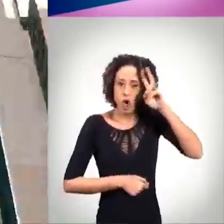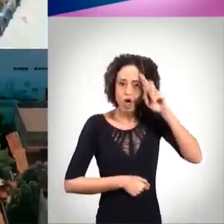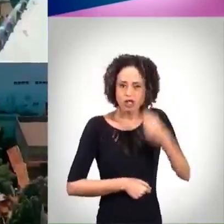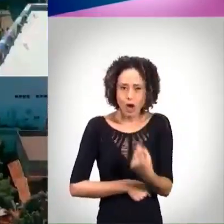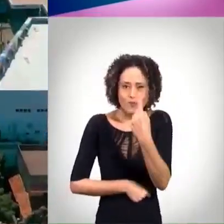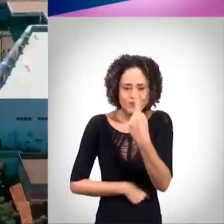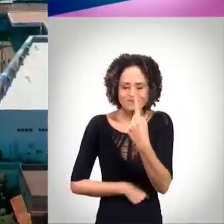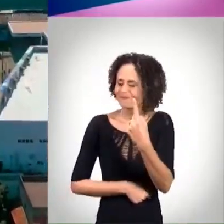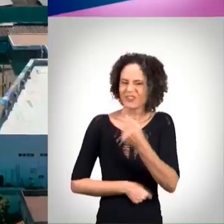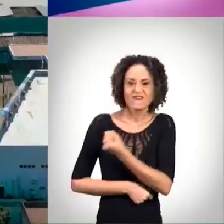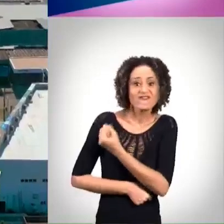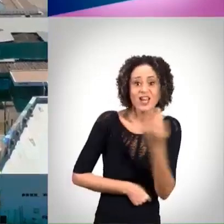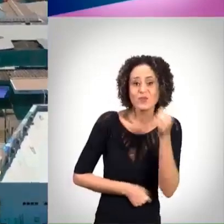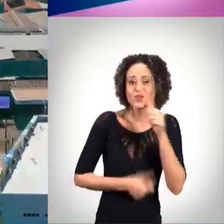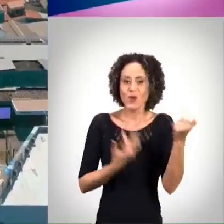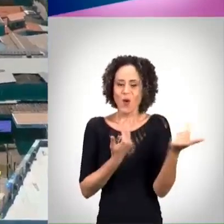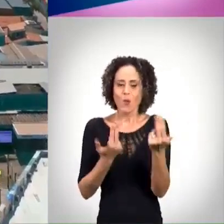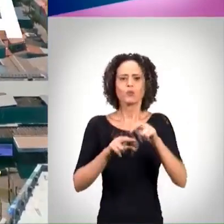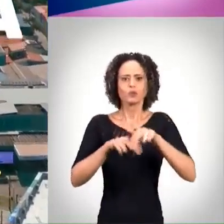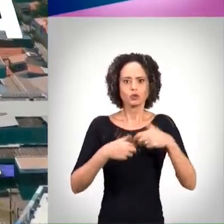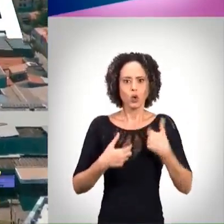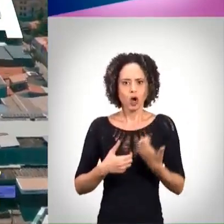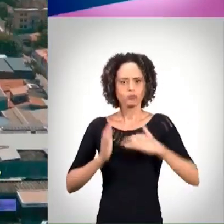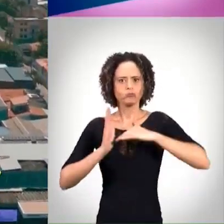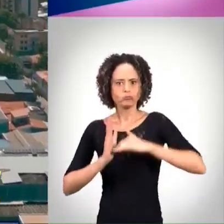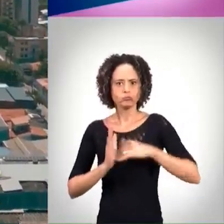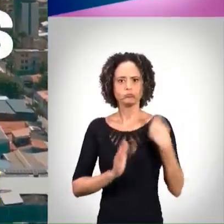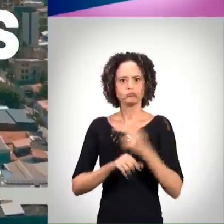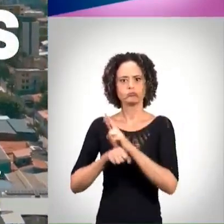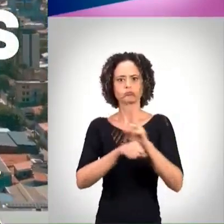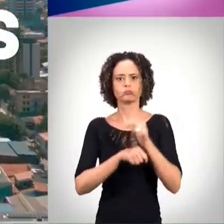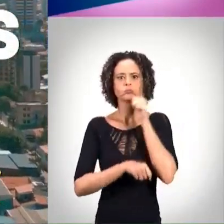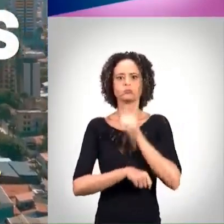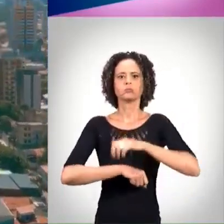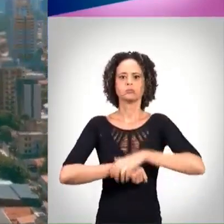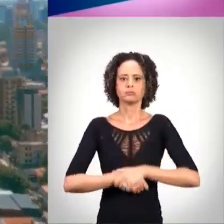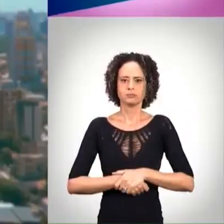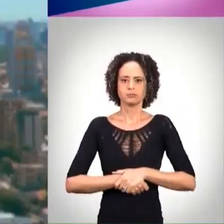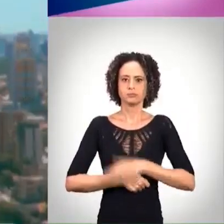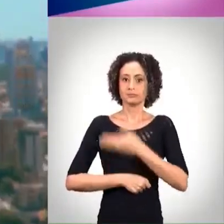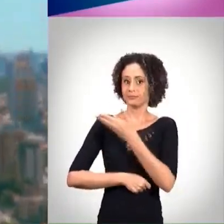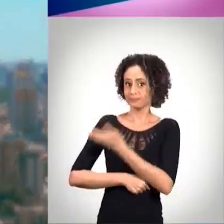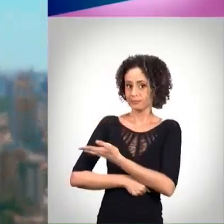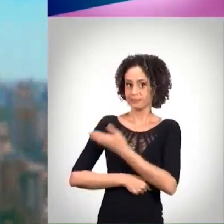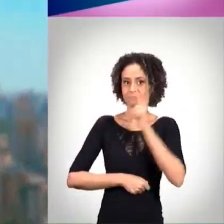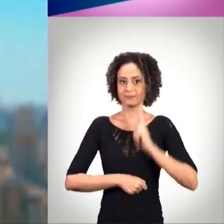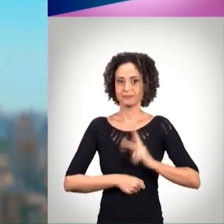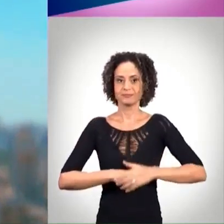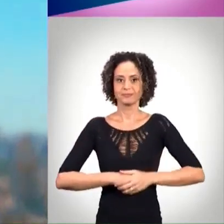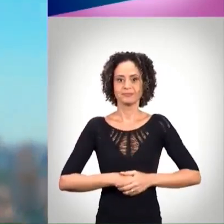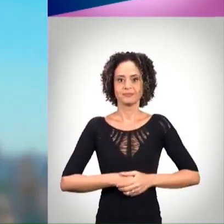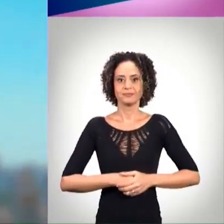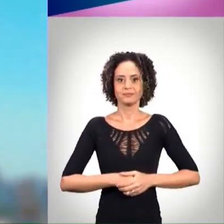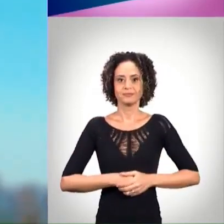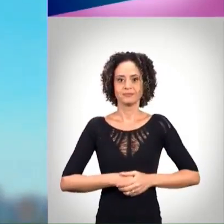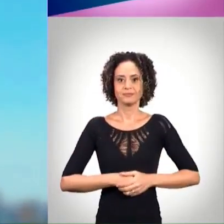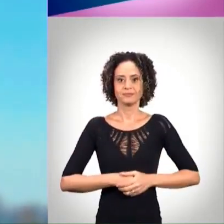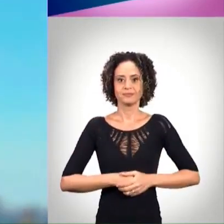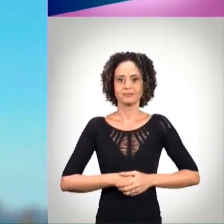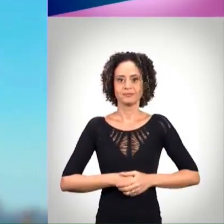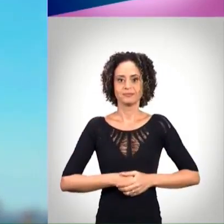é só mais uma entre muitas. Por isso eu quero ir para o Senado, para dar voz a essas mulheres. Camila Senadora, 700.